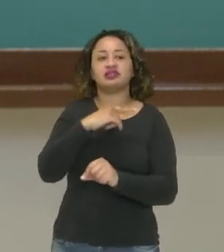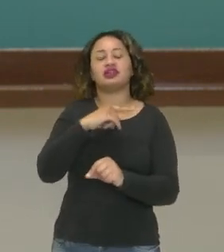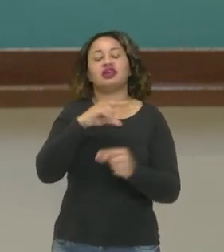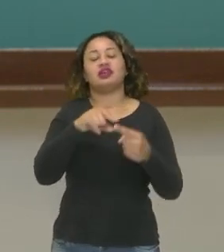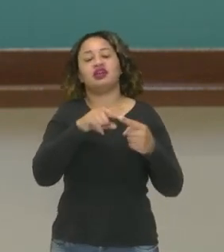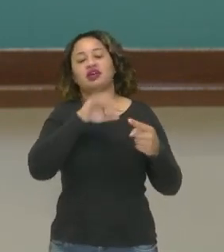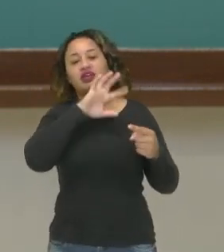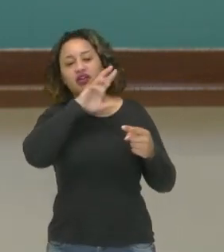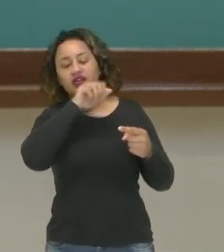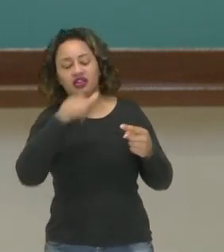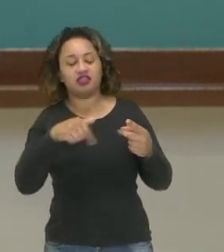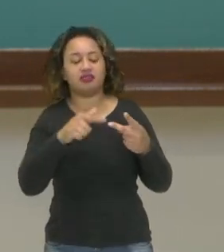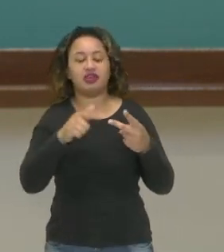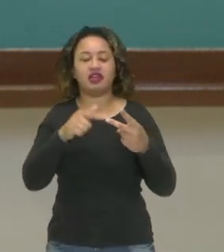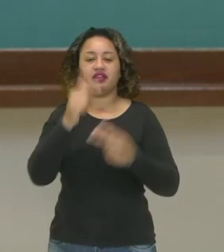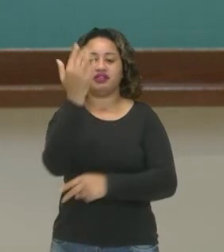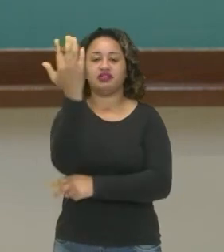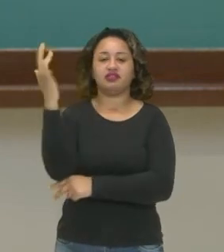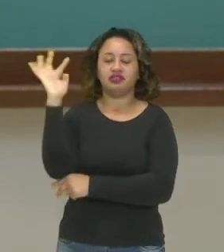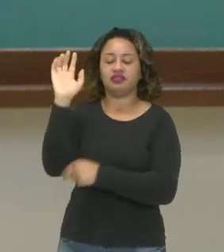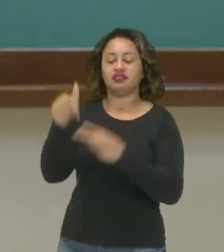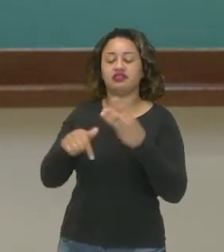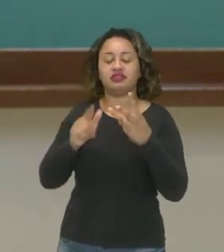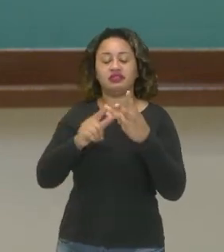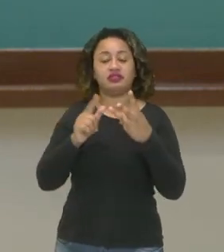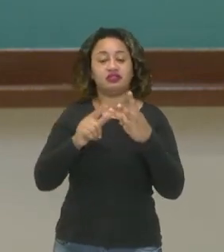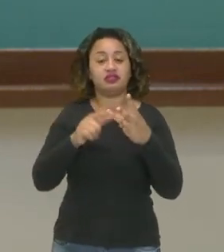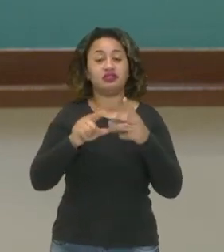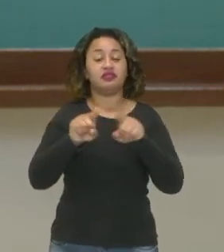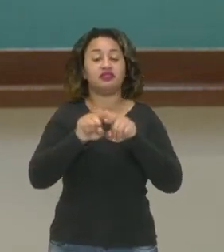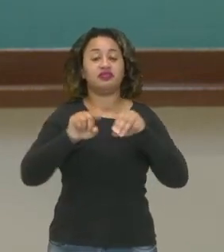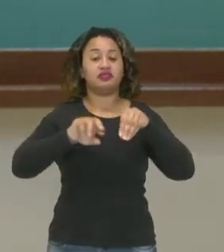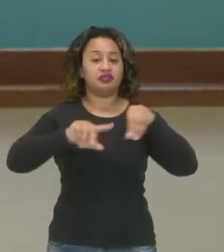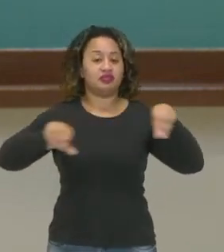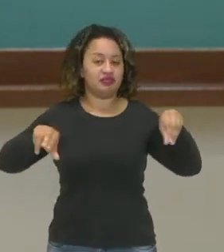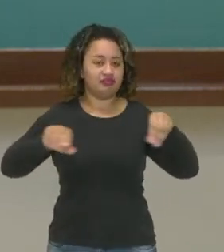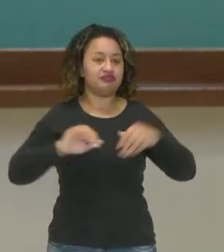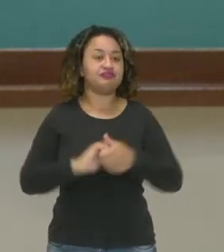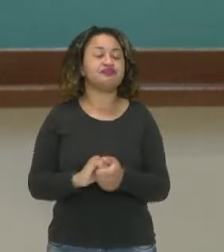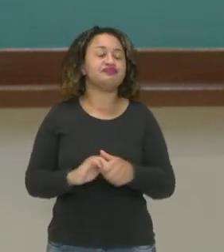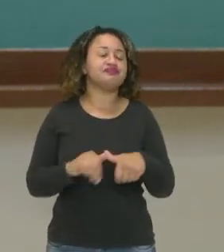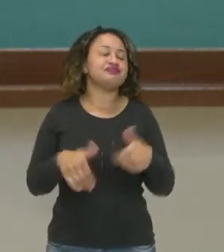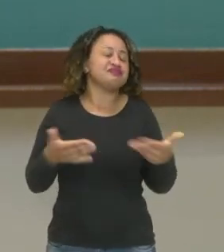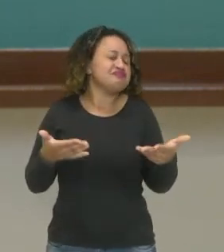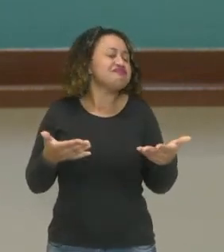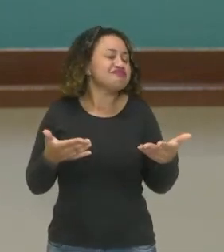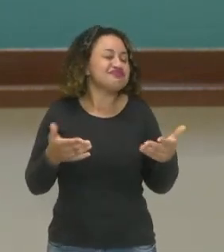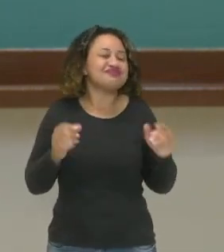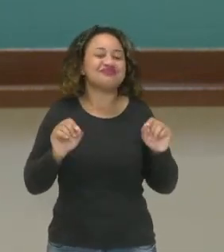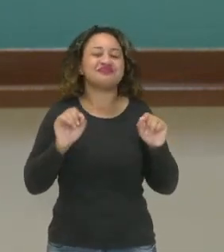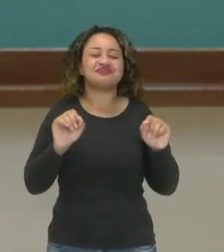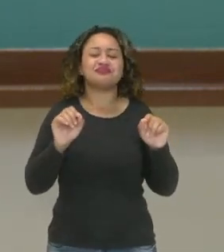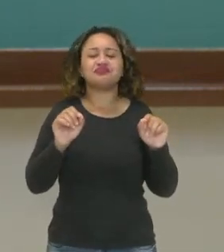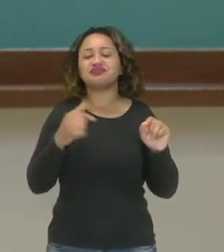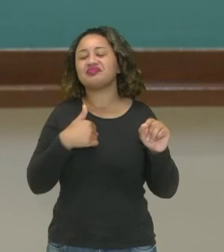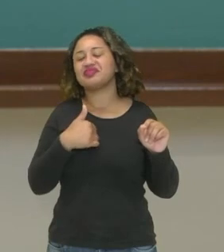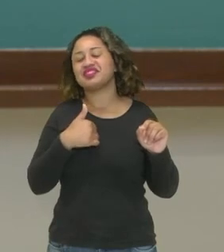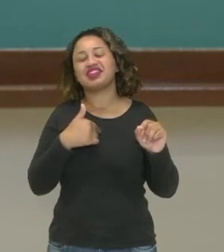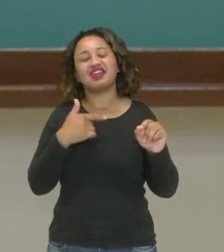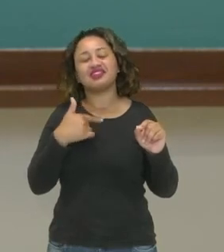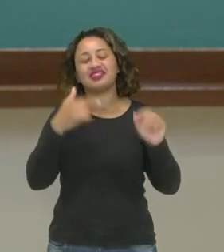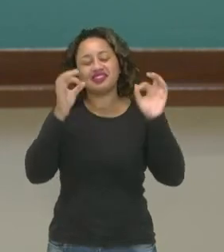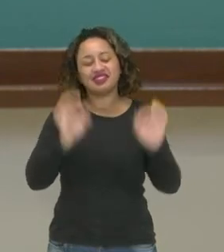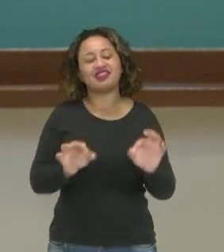o extrativismo vegetal e o extrativismo mineral, ok? E eu acredito que você tenha